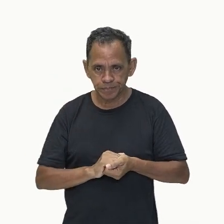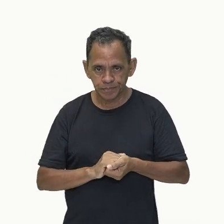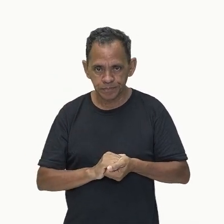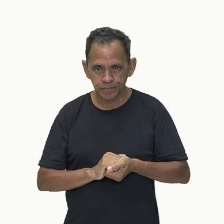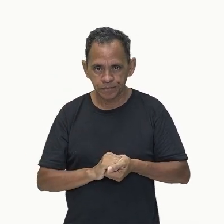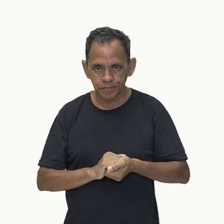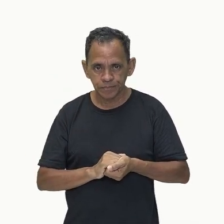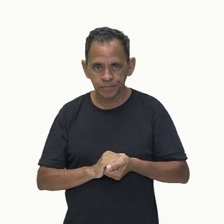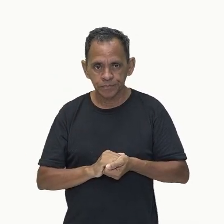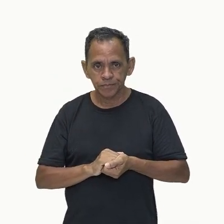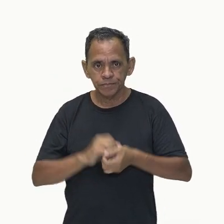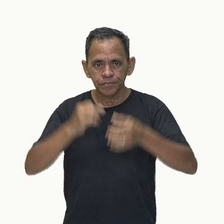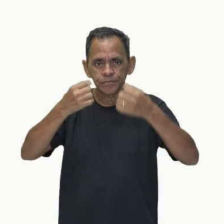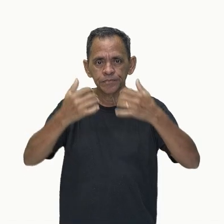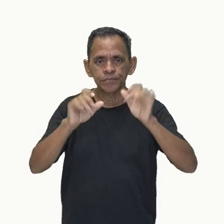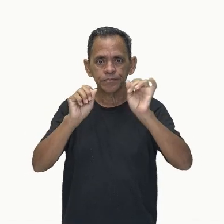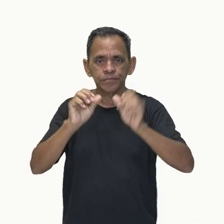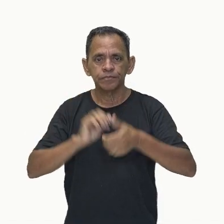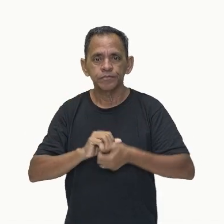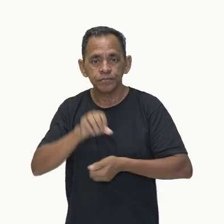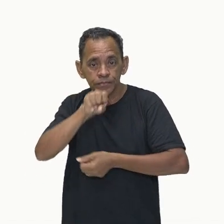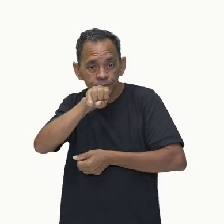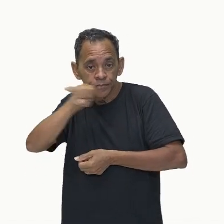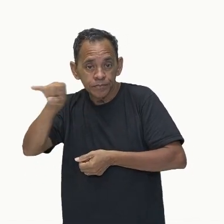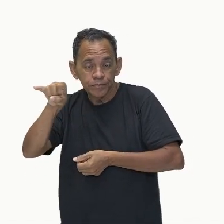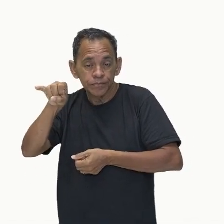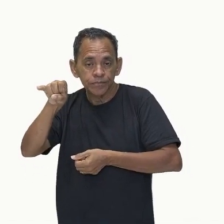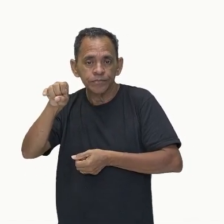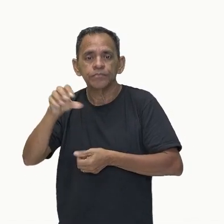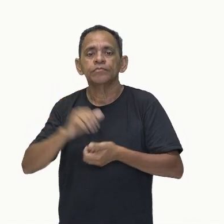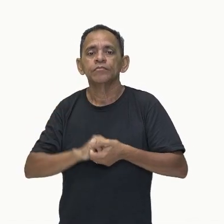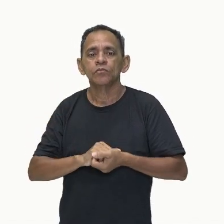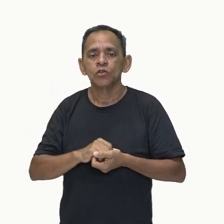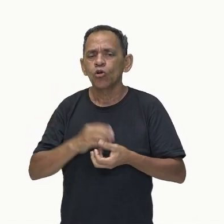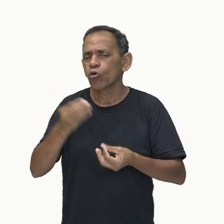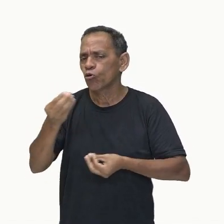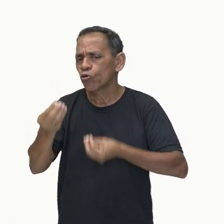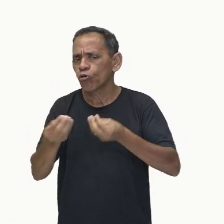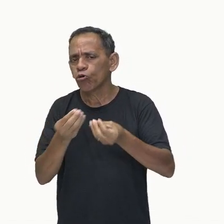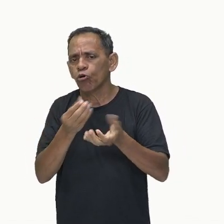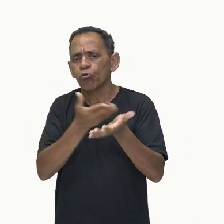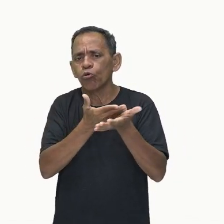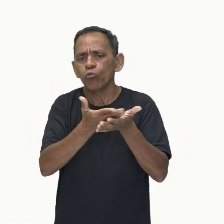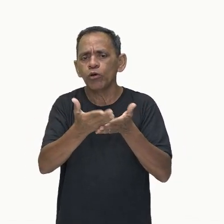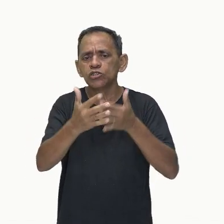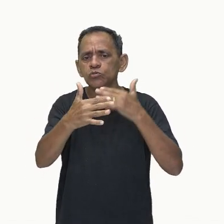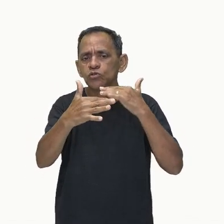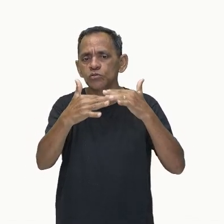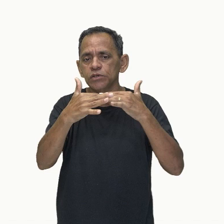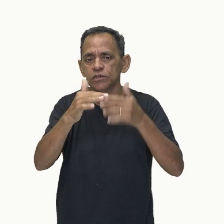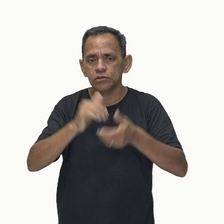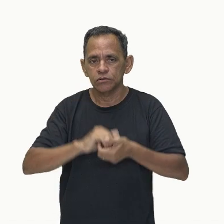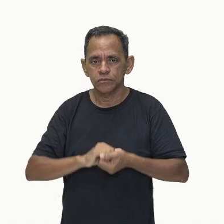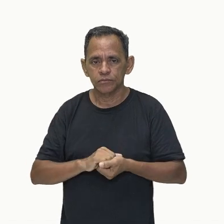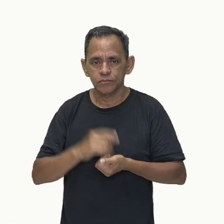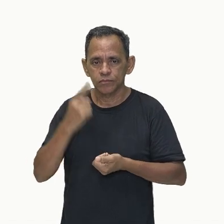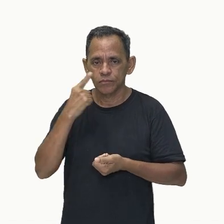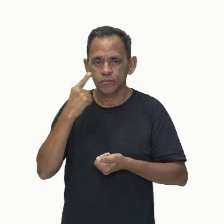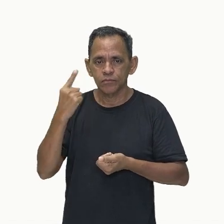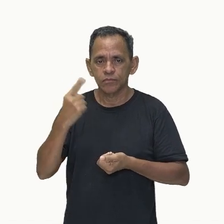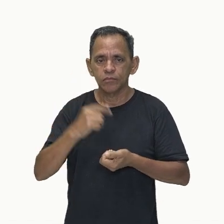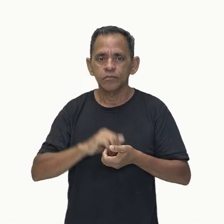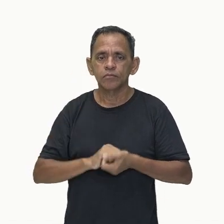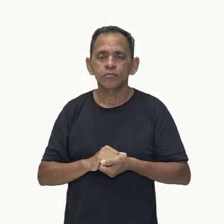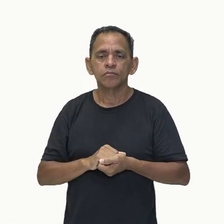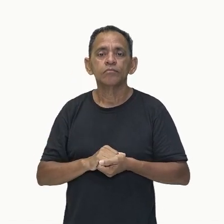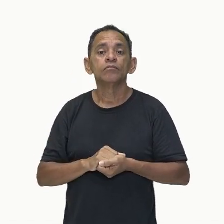diz assim, ó, quando começa o movimento, como assim quando começa o movimento? Aqui, ó, tempo